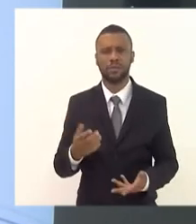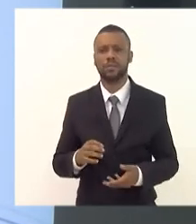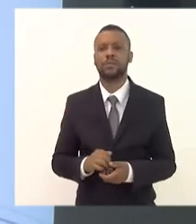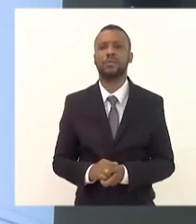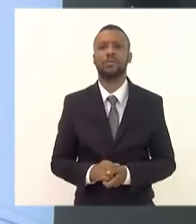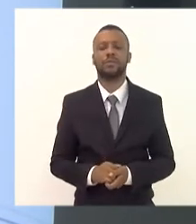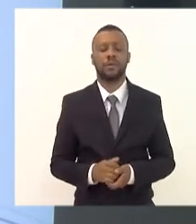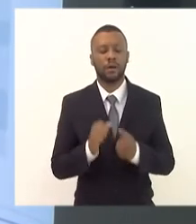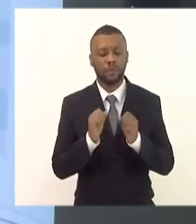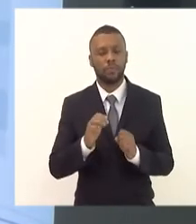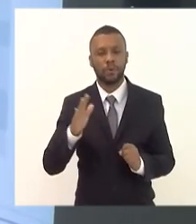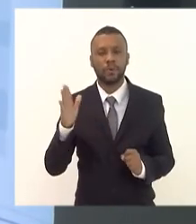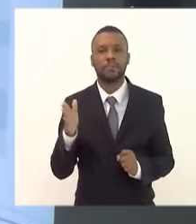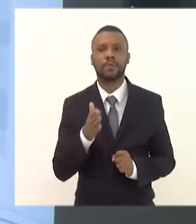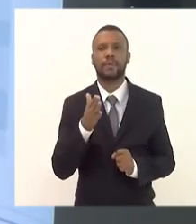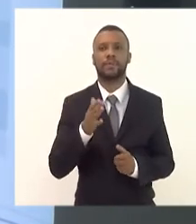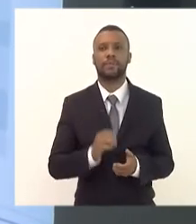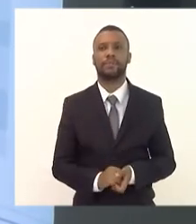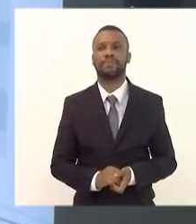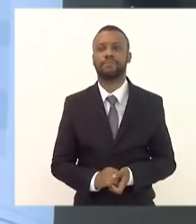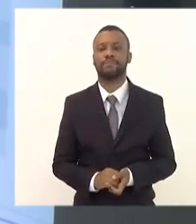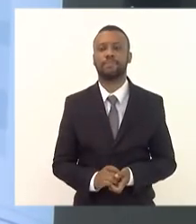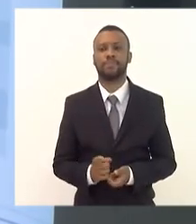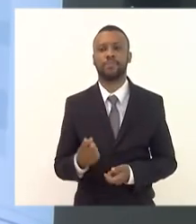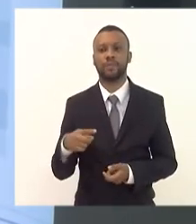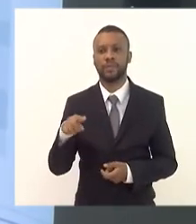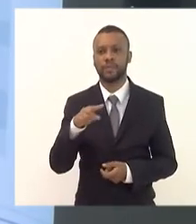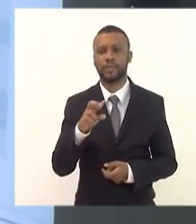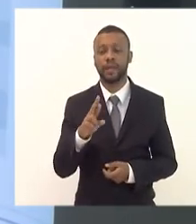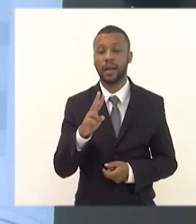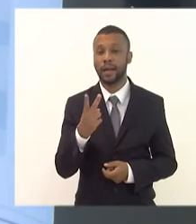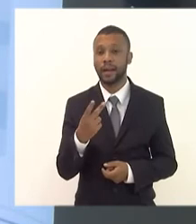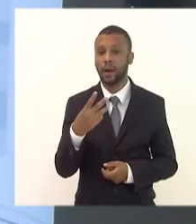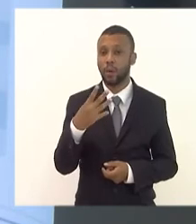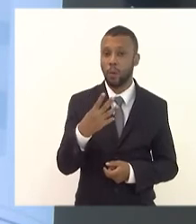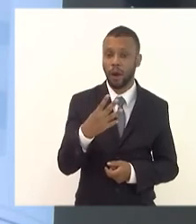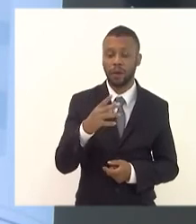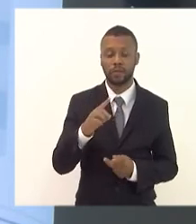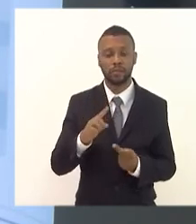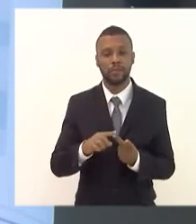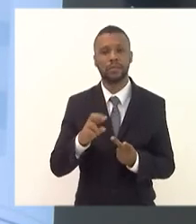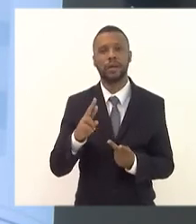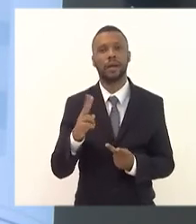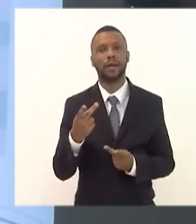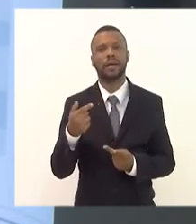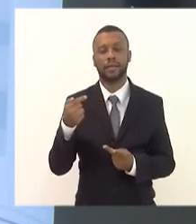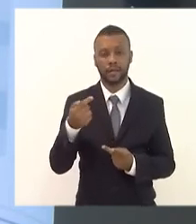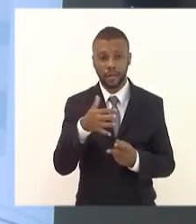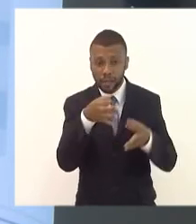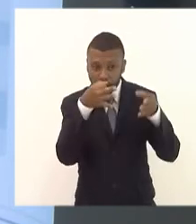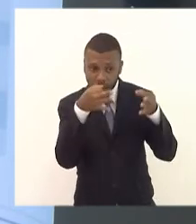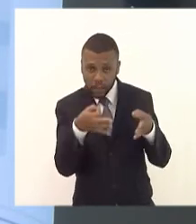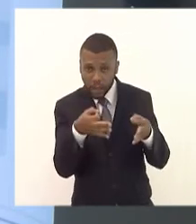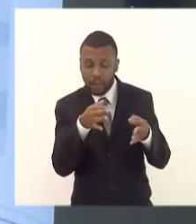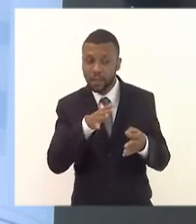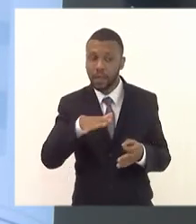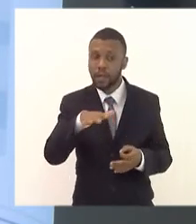Pode passar. E é esse do RH4 e RH7. Aí tá certo, aí é a Serrana.